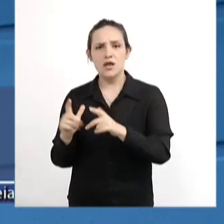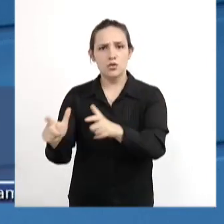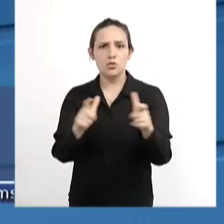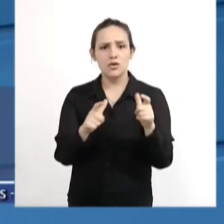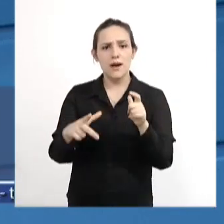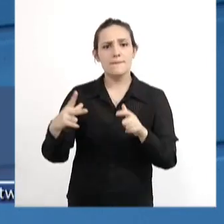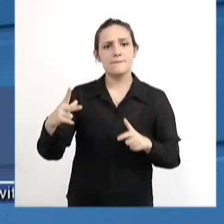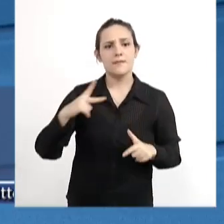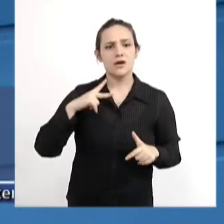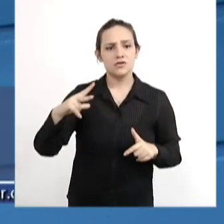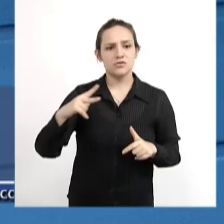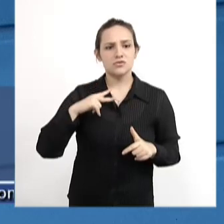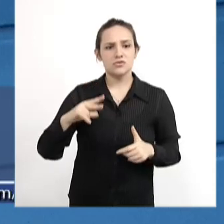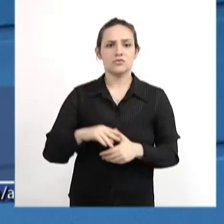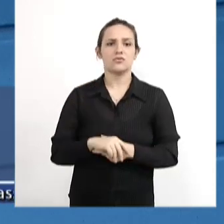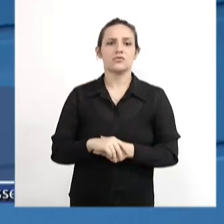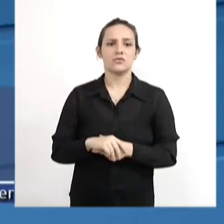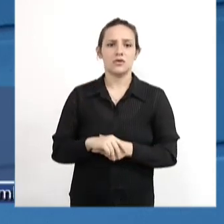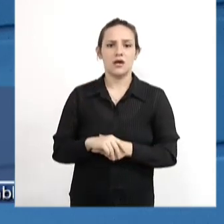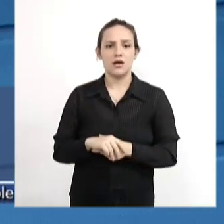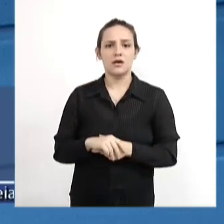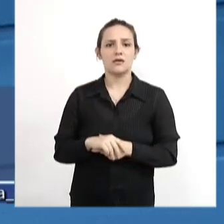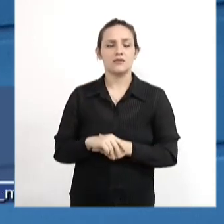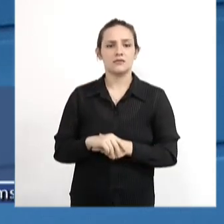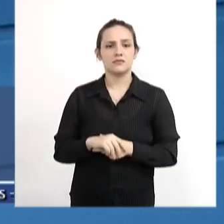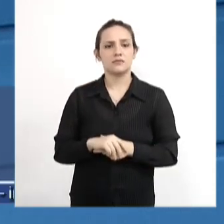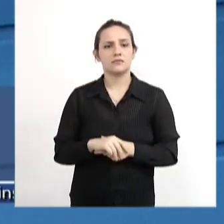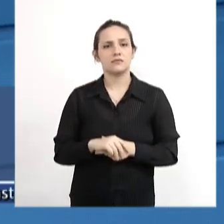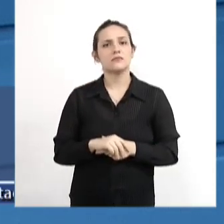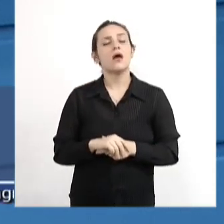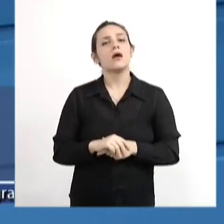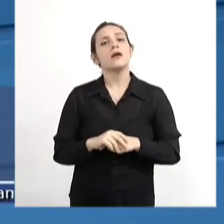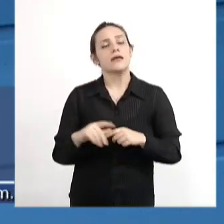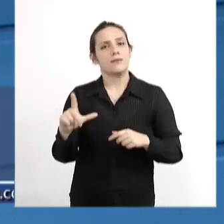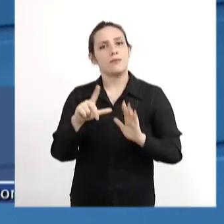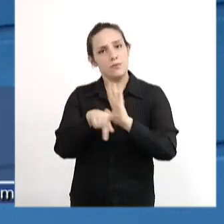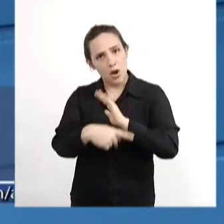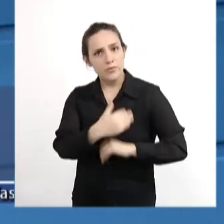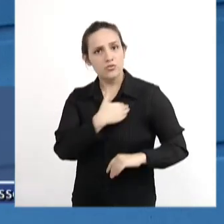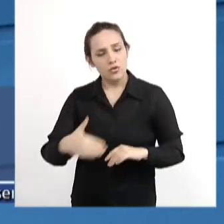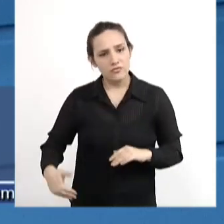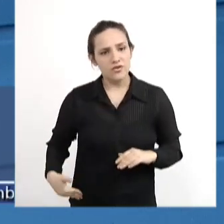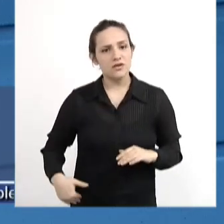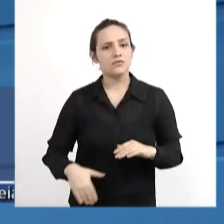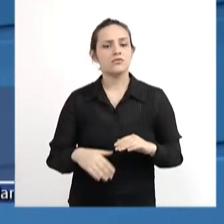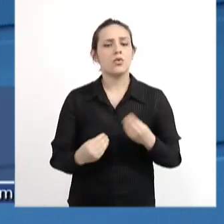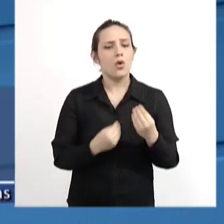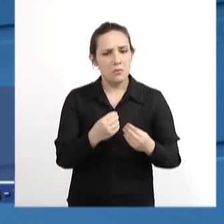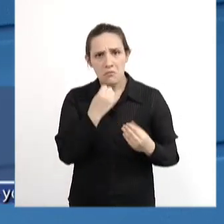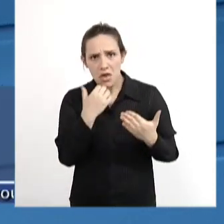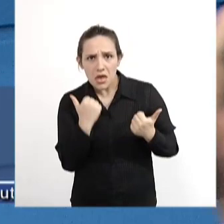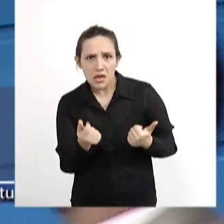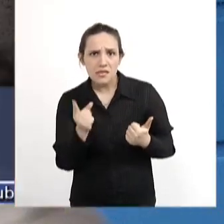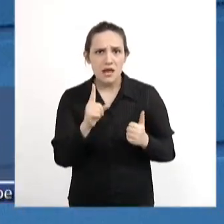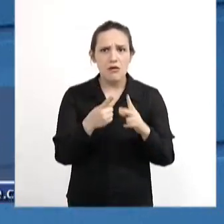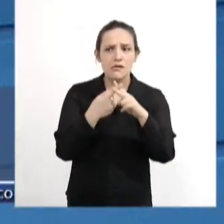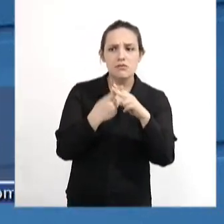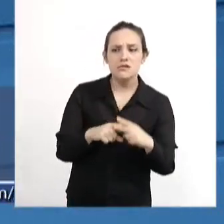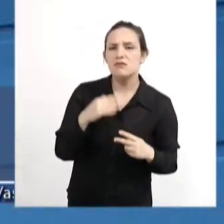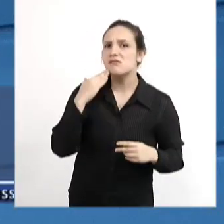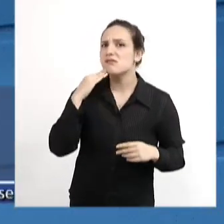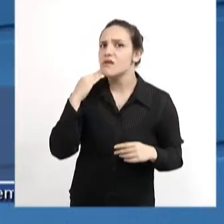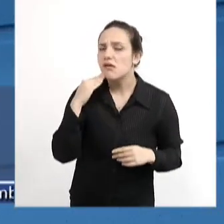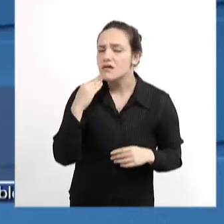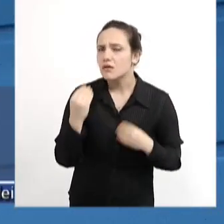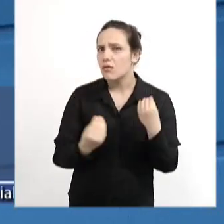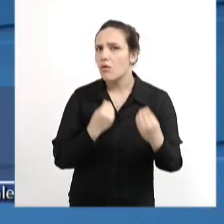pública. Relação de imóveis pertencentes ao município de Corumbá, qual o seu estado de conservação, qual a situação de